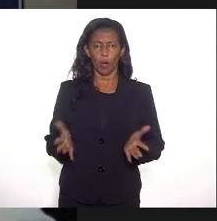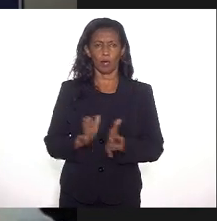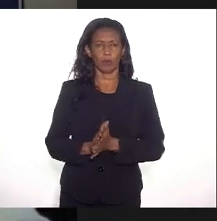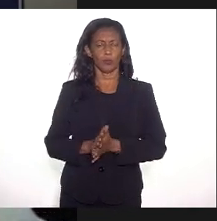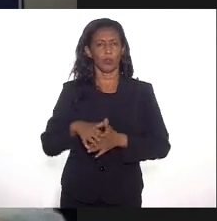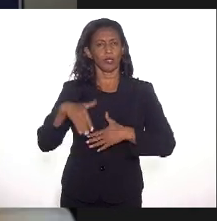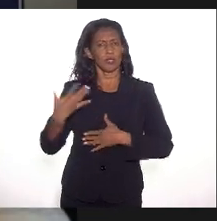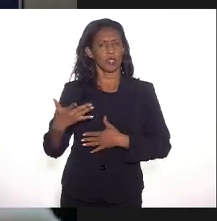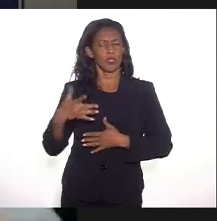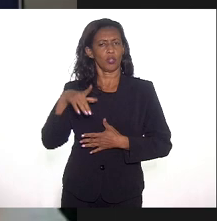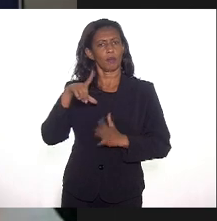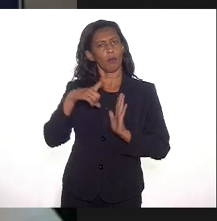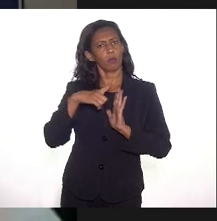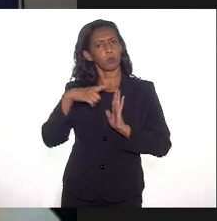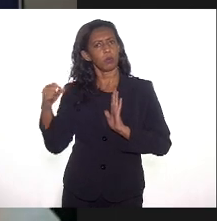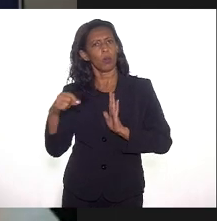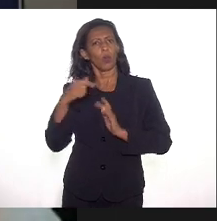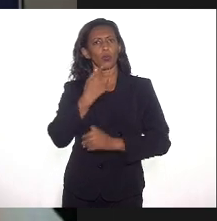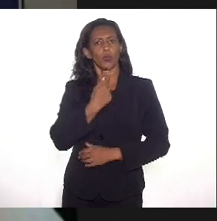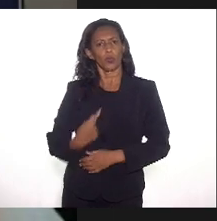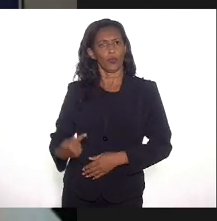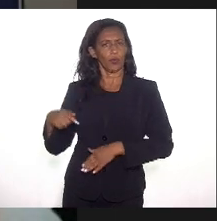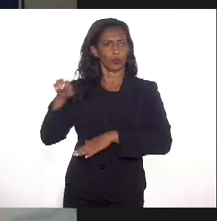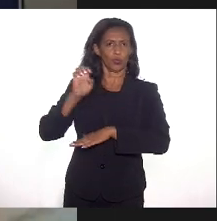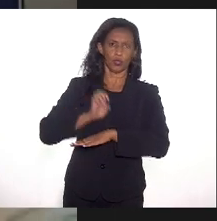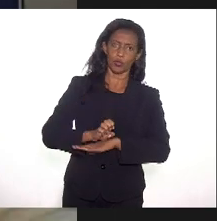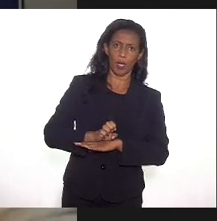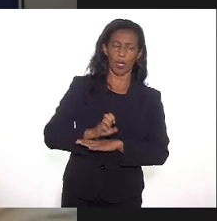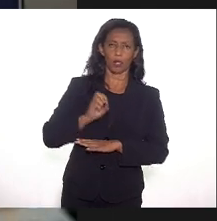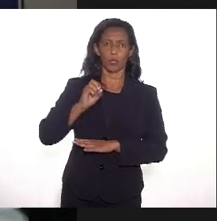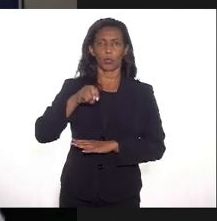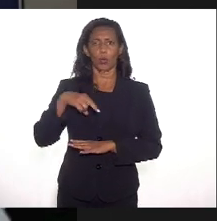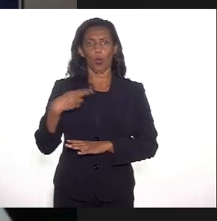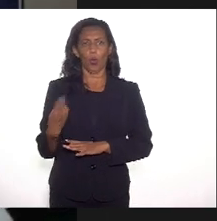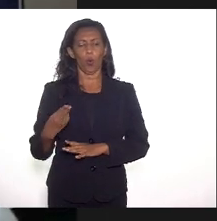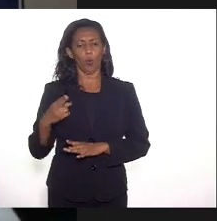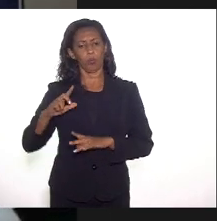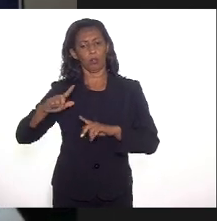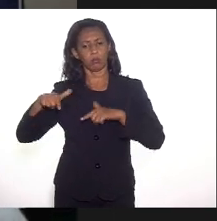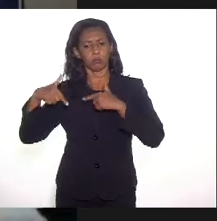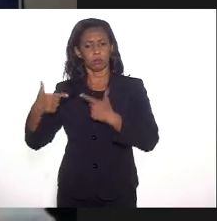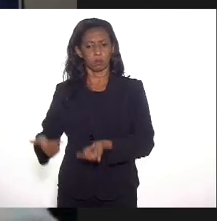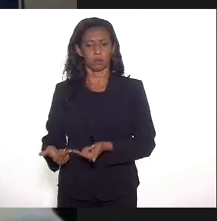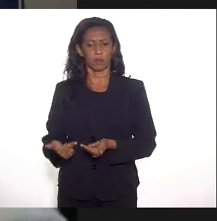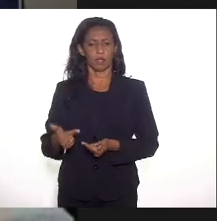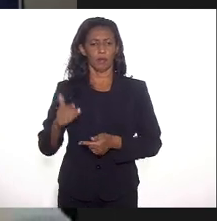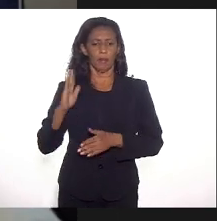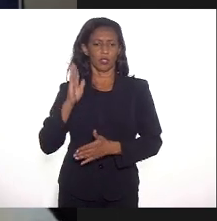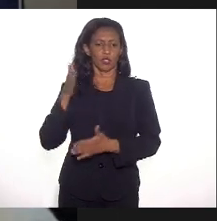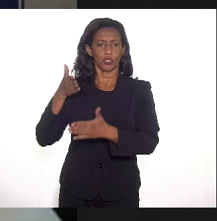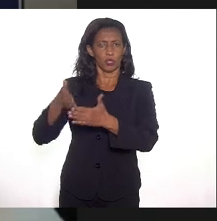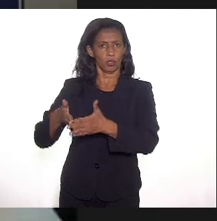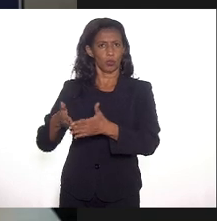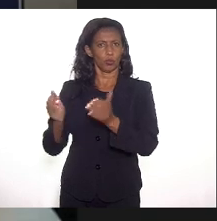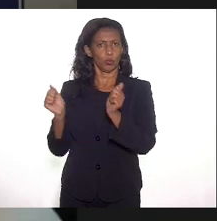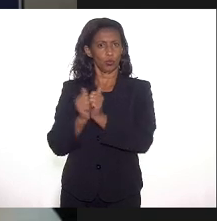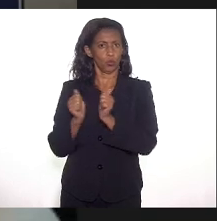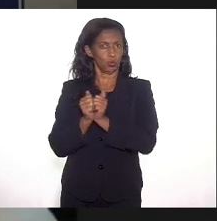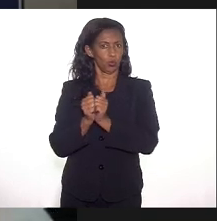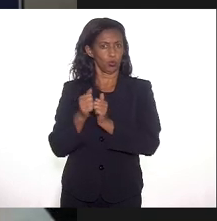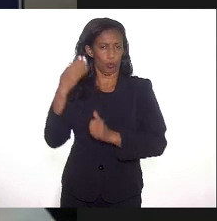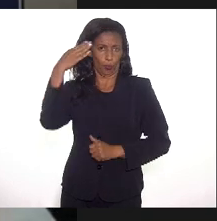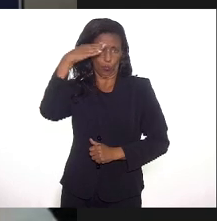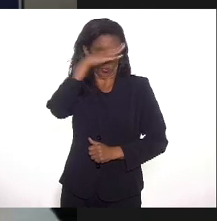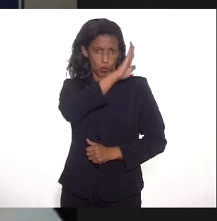pela omissão do governo do estado, seja pela operação mais diretamente junto com o governo